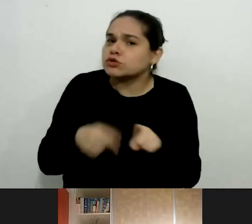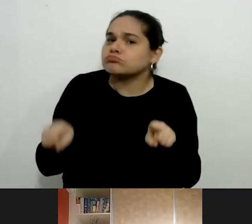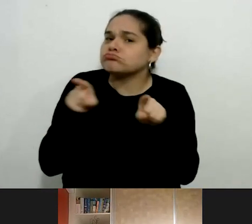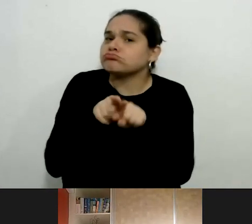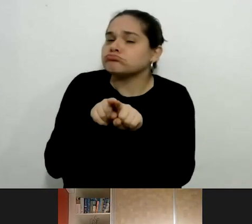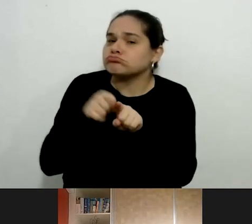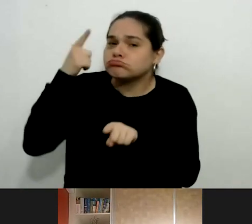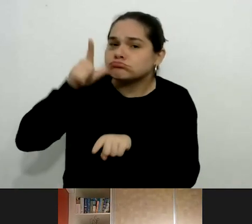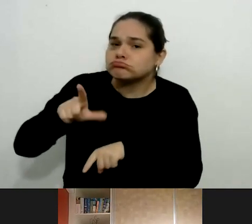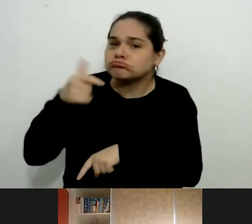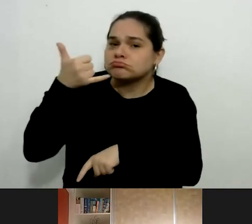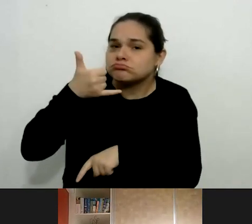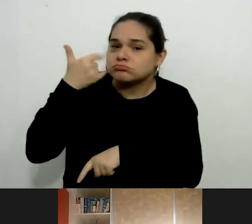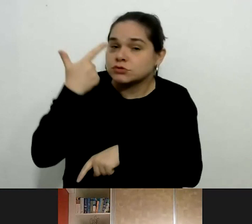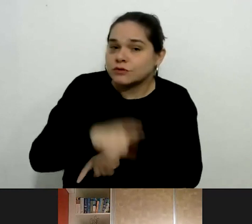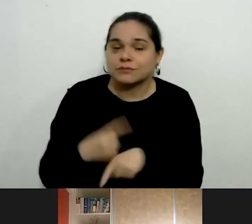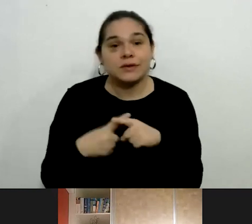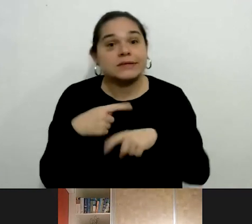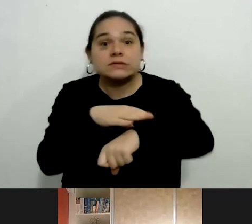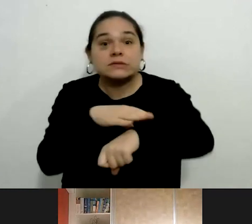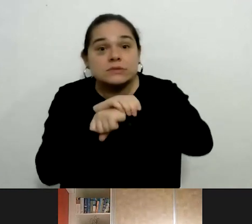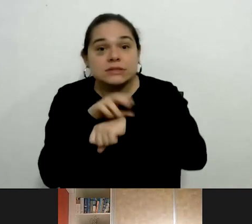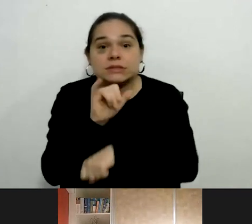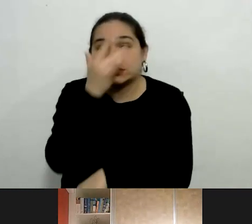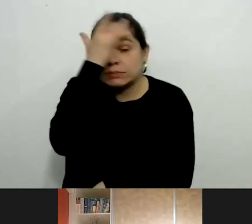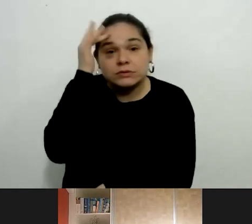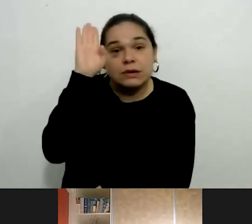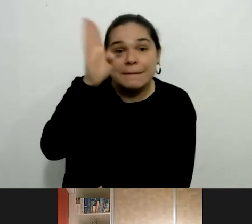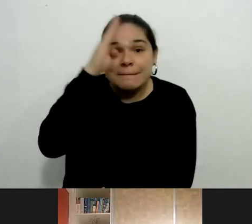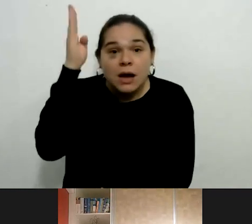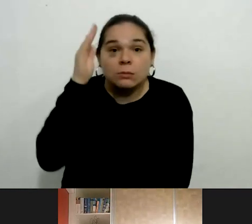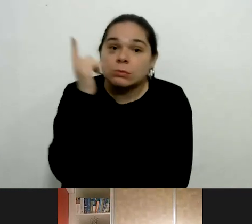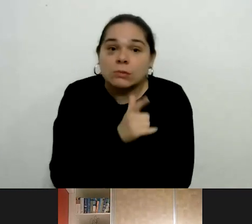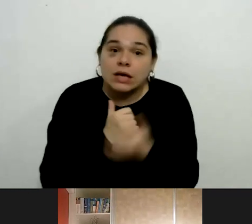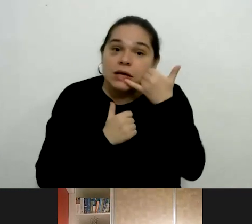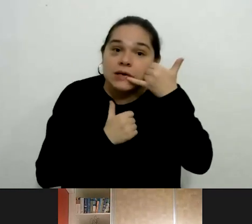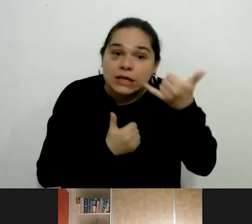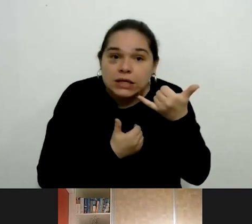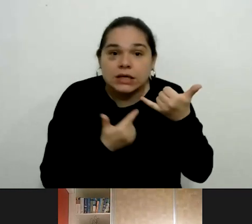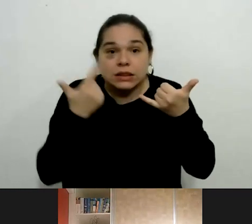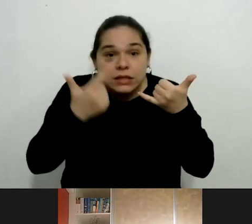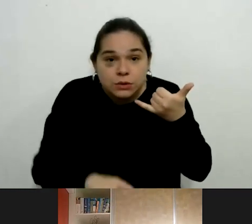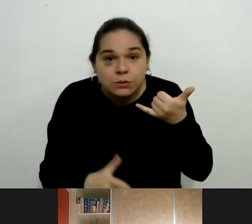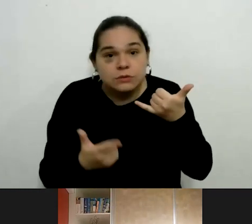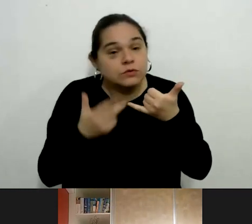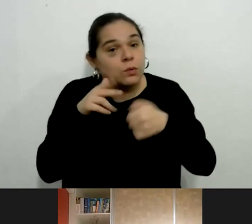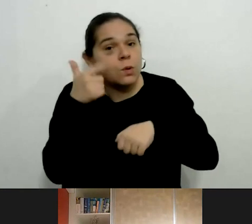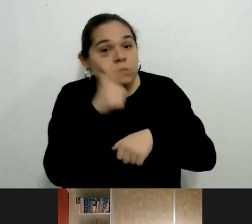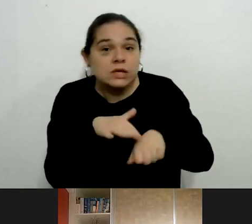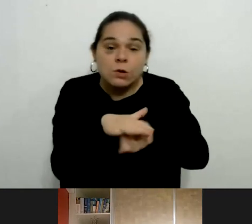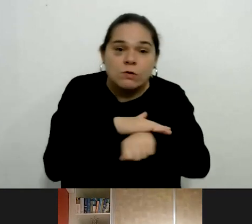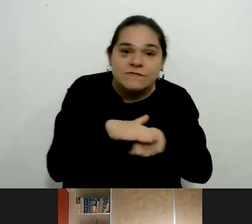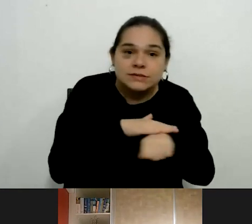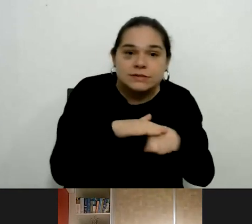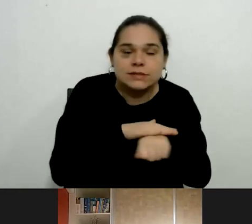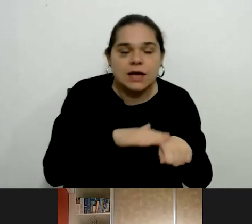Justamente na medida de segurança que se a pessoa esteja passando tão mal ao ponto de não conseguir terminar a chamada, existe a possibilidade